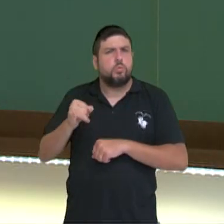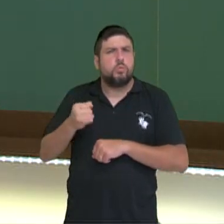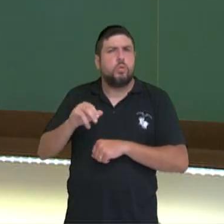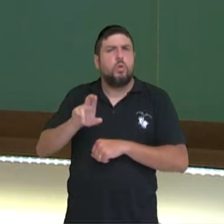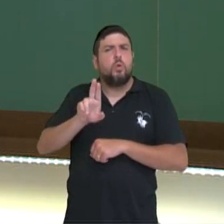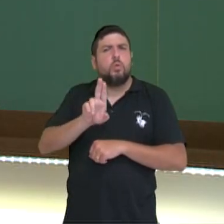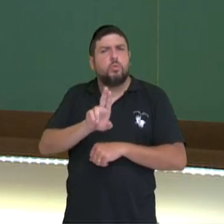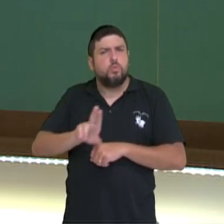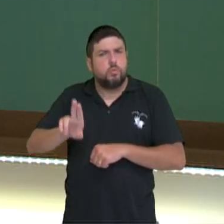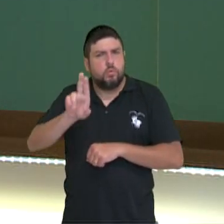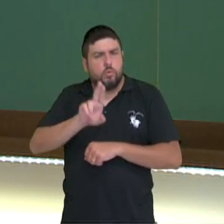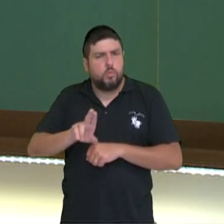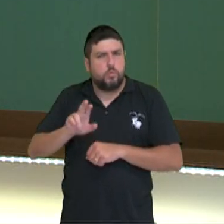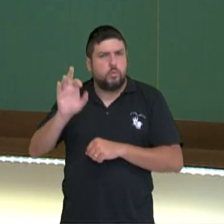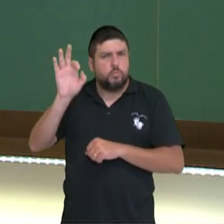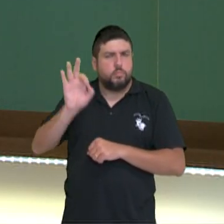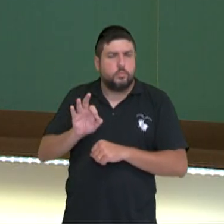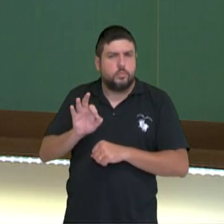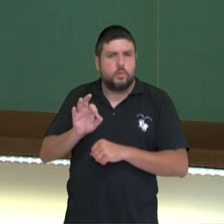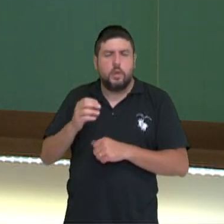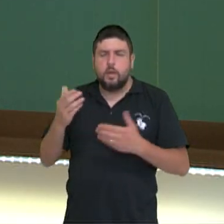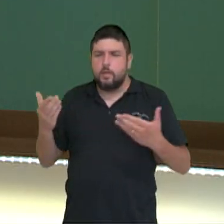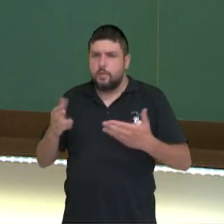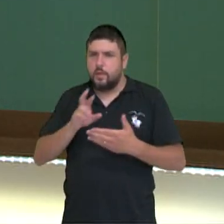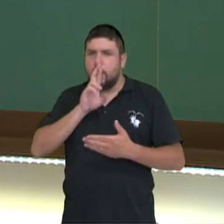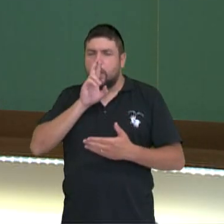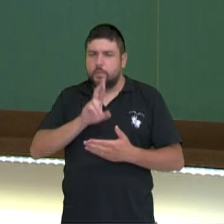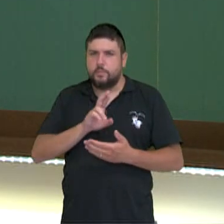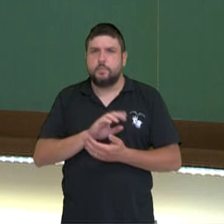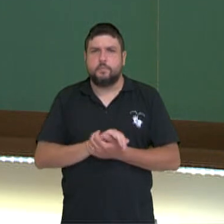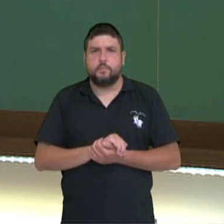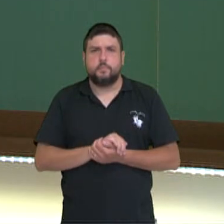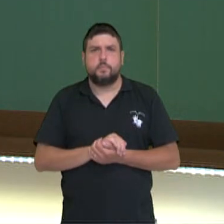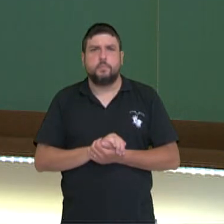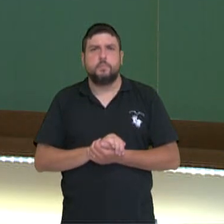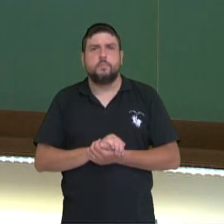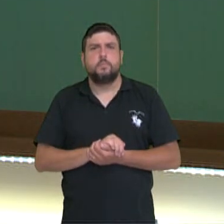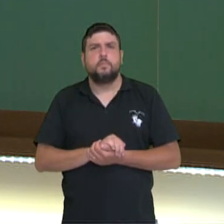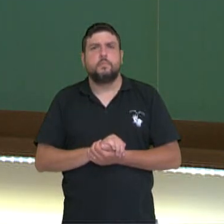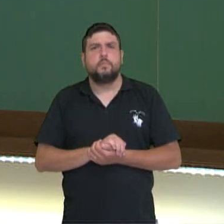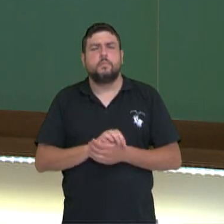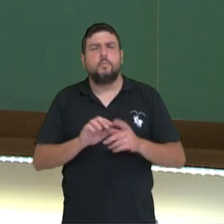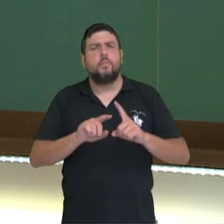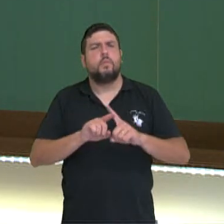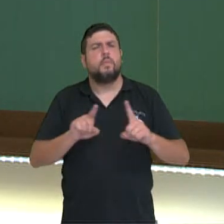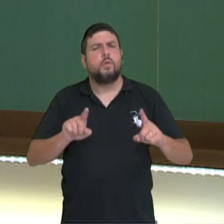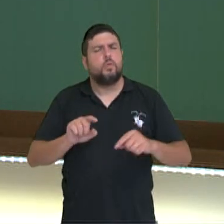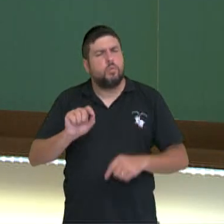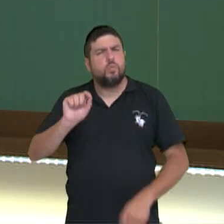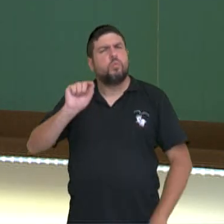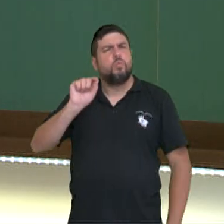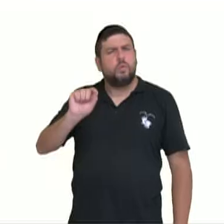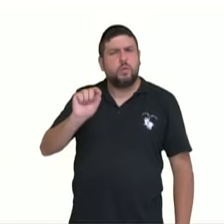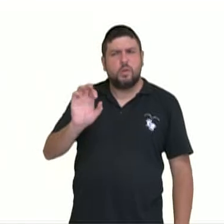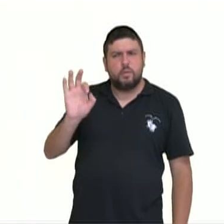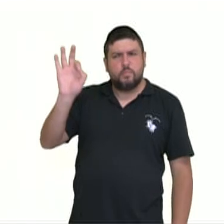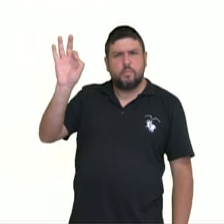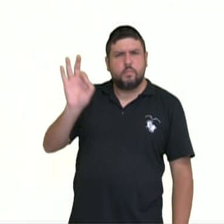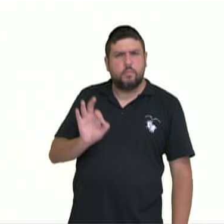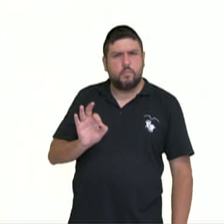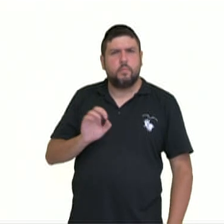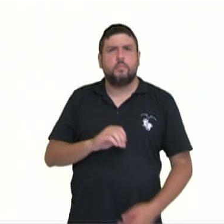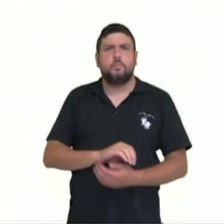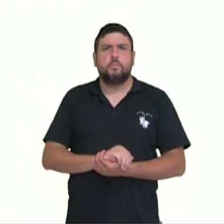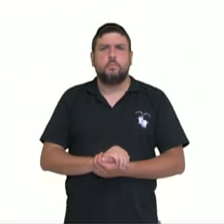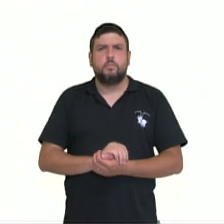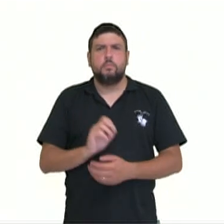Então, fica comigo que hoje nós vamos responder essa pergunta aí. Mas antes, o que é a porcentagem então? A porcentagem